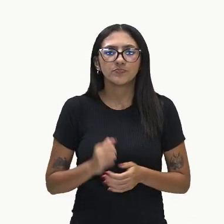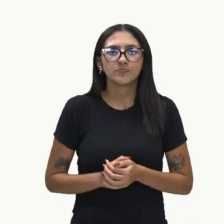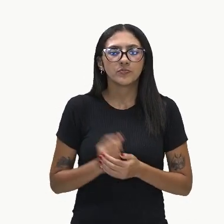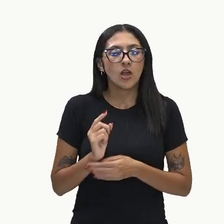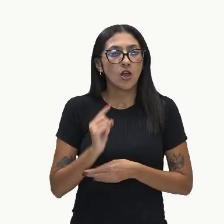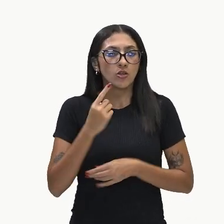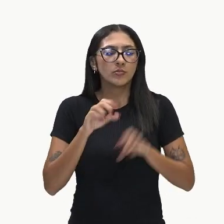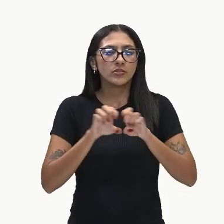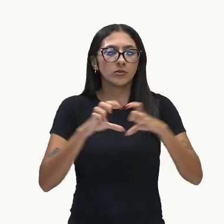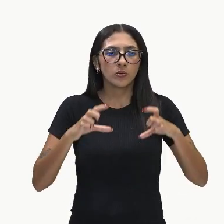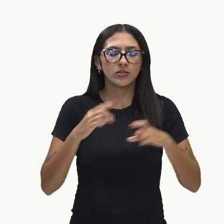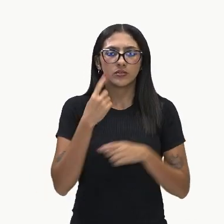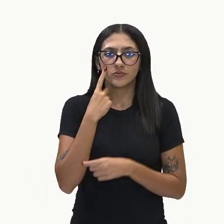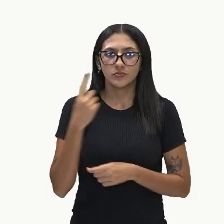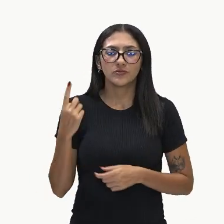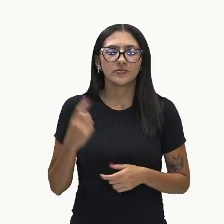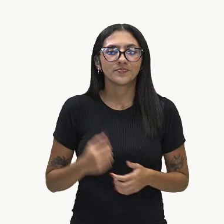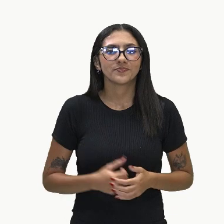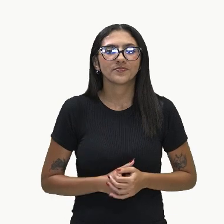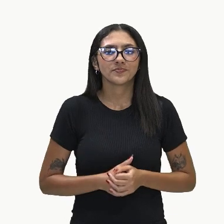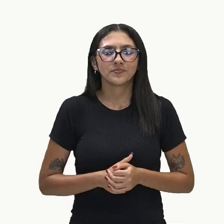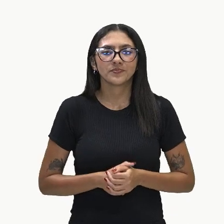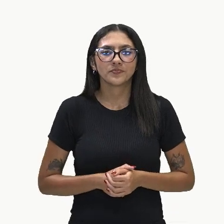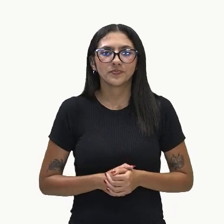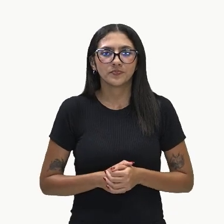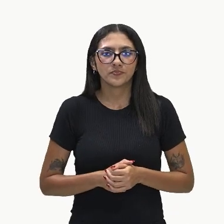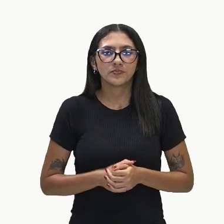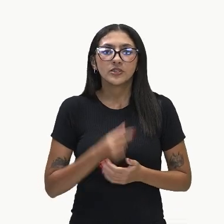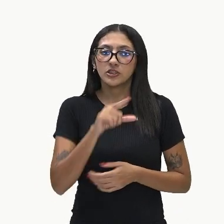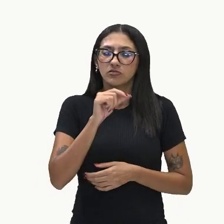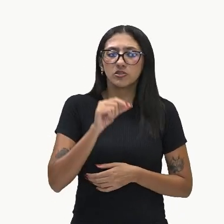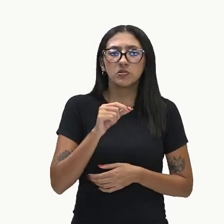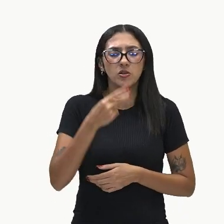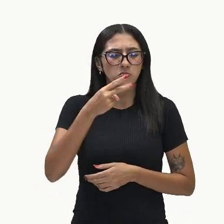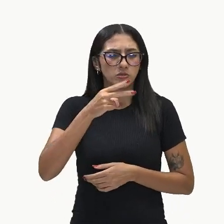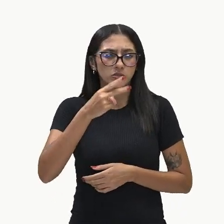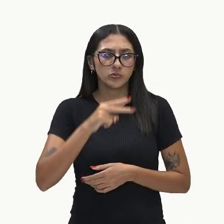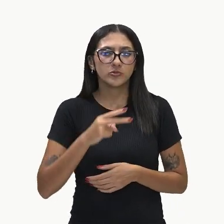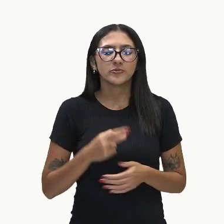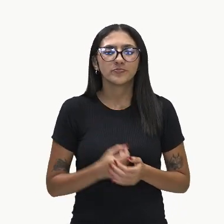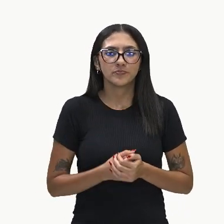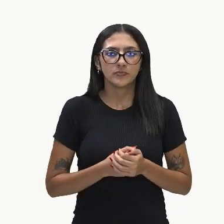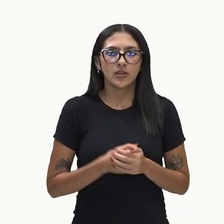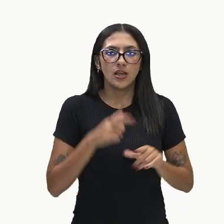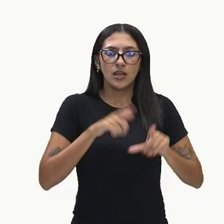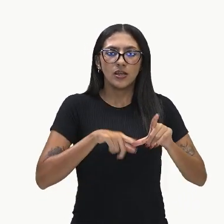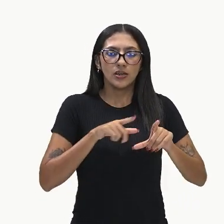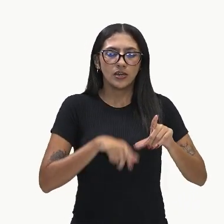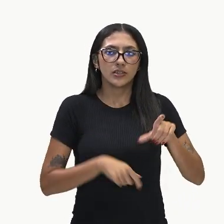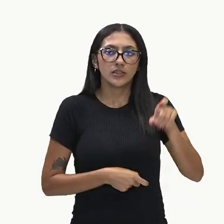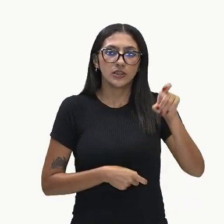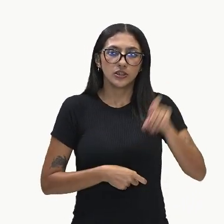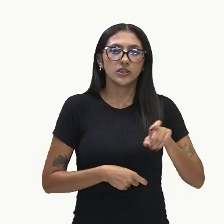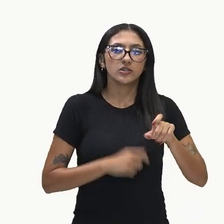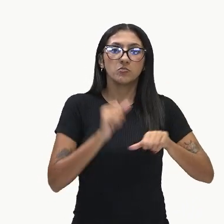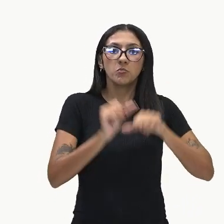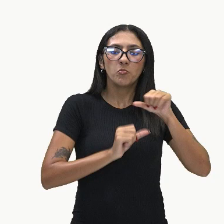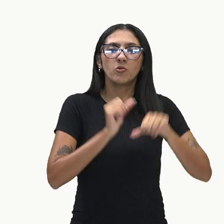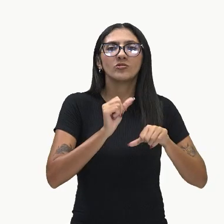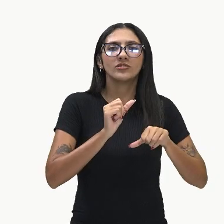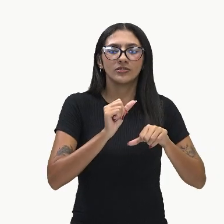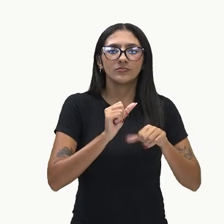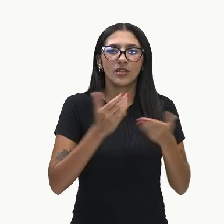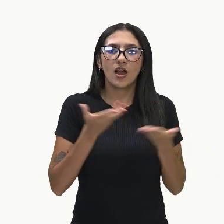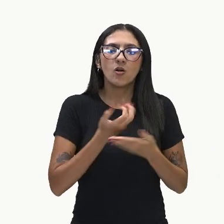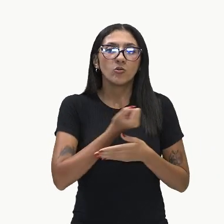sistema, temos. Então, aqui a gente escolhe uma das equações, e no lugar do x eu vou substituir exatamente pelo valor